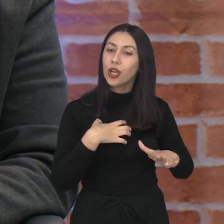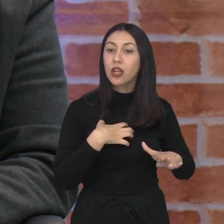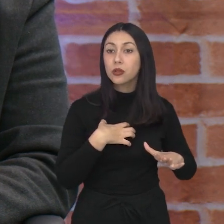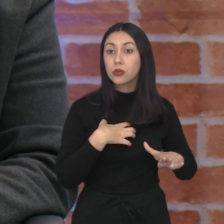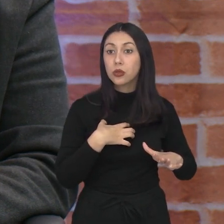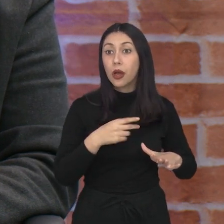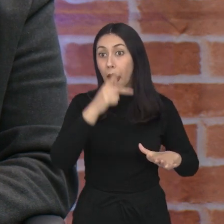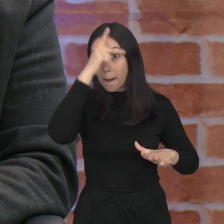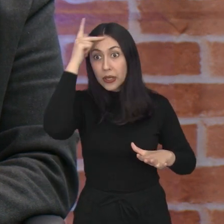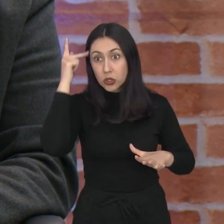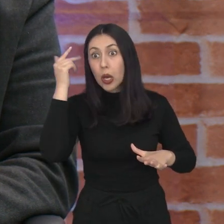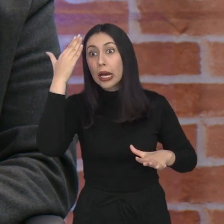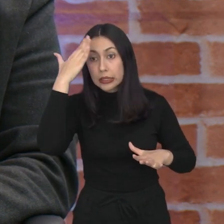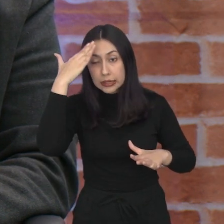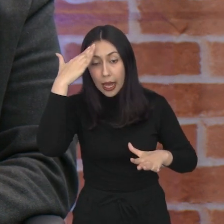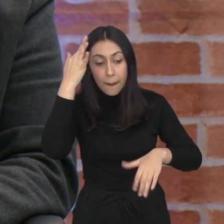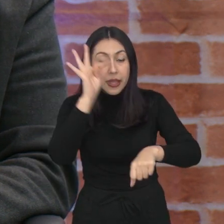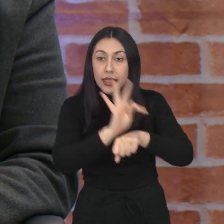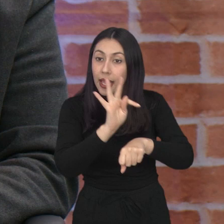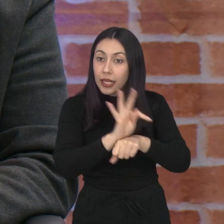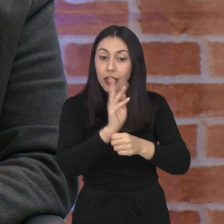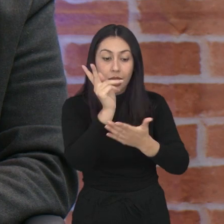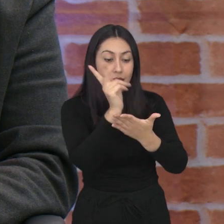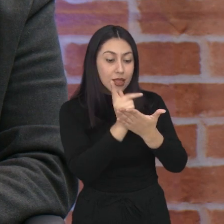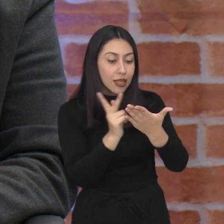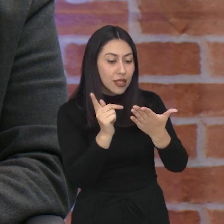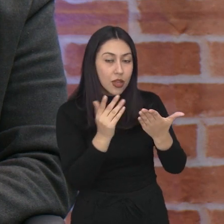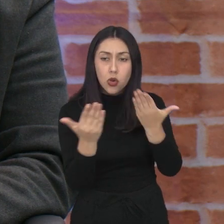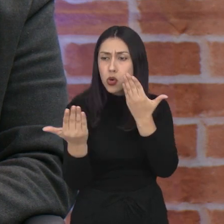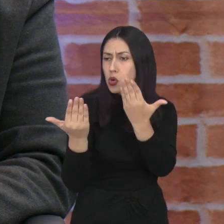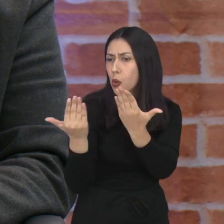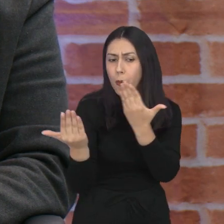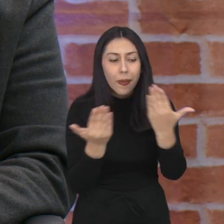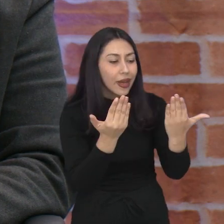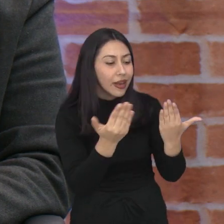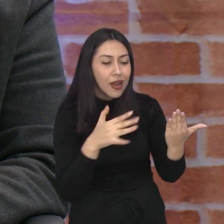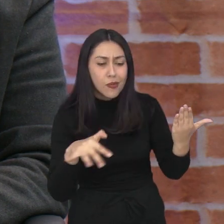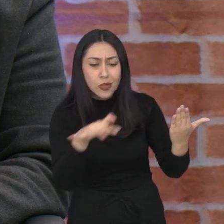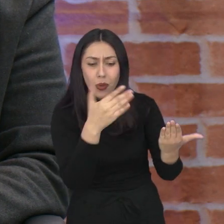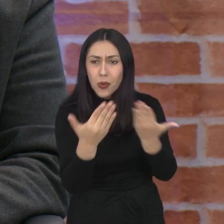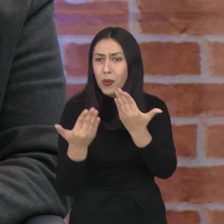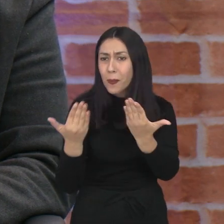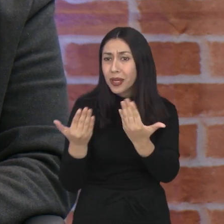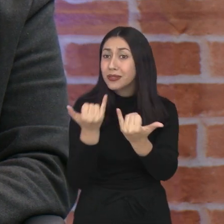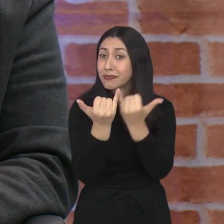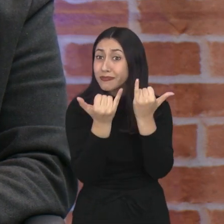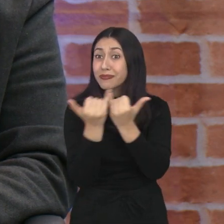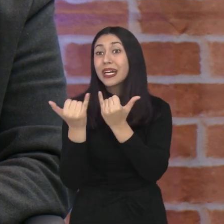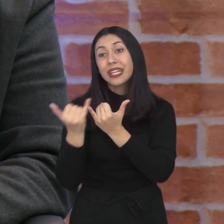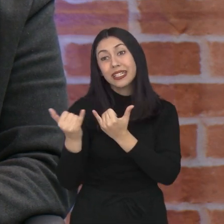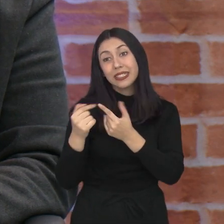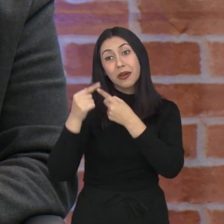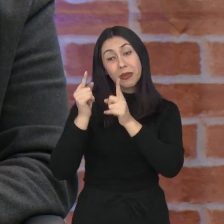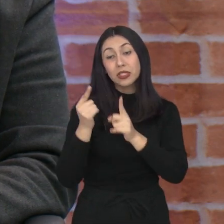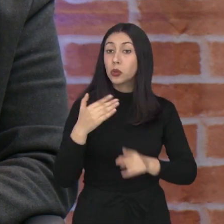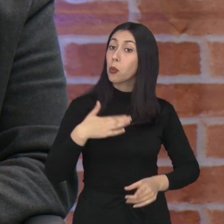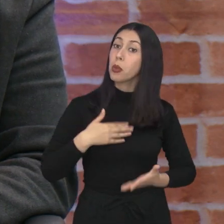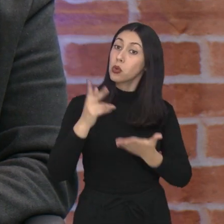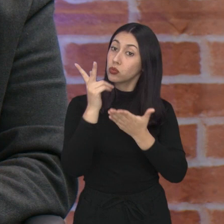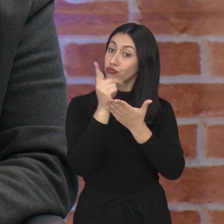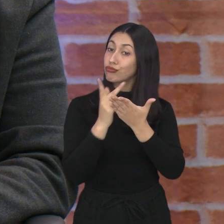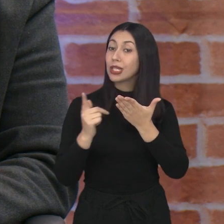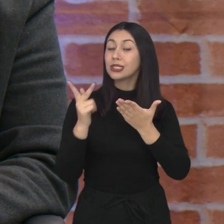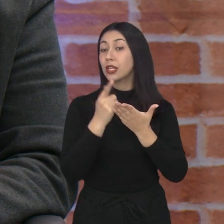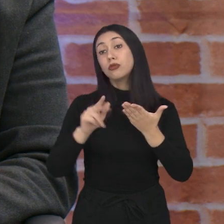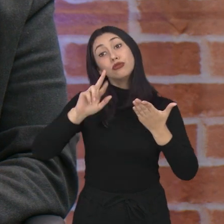Então, quem sabe desenhar, acaba desenhando meio parecido. E eu, como não sei desenhar, e eu uso um material de quem não sabe desenhar, que é uma caneta